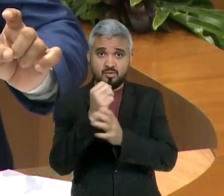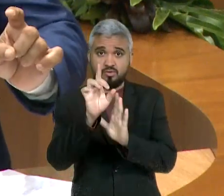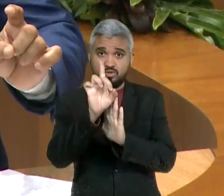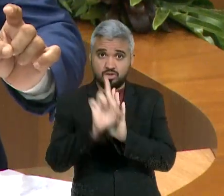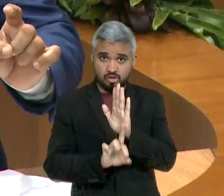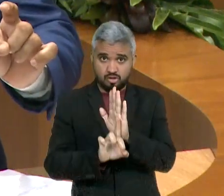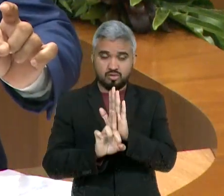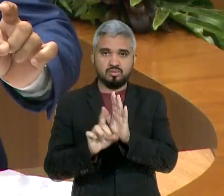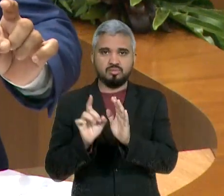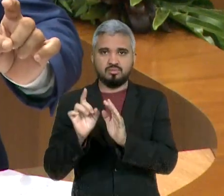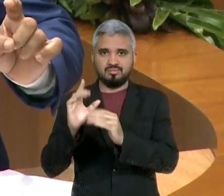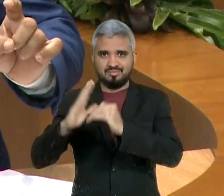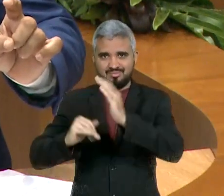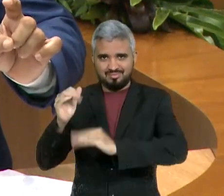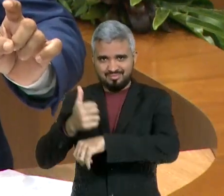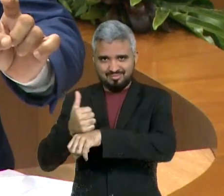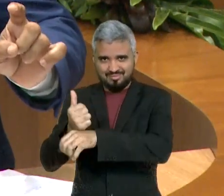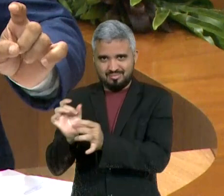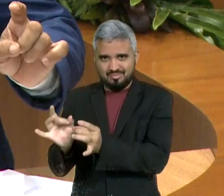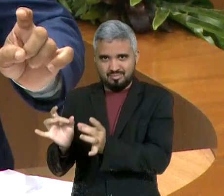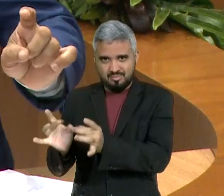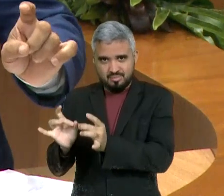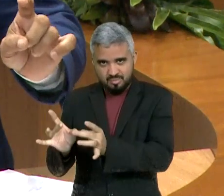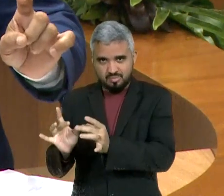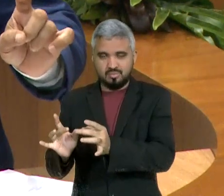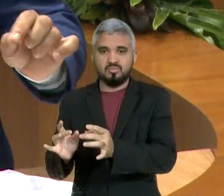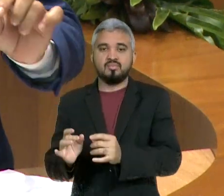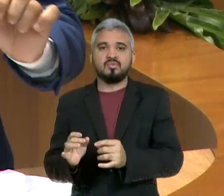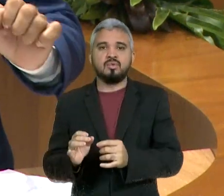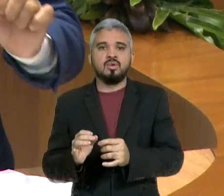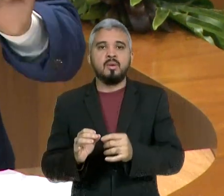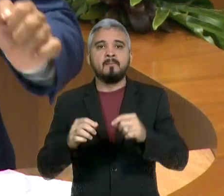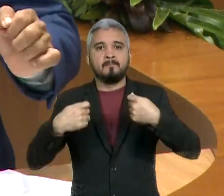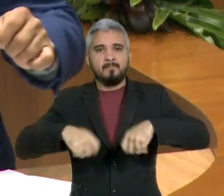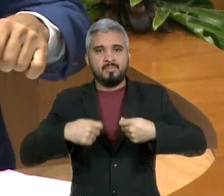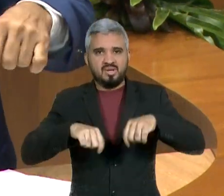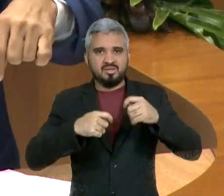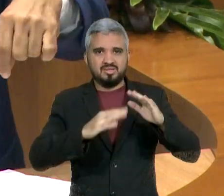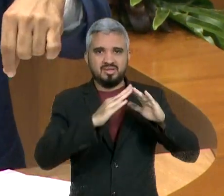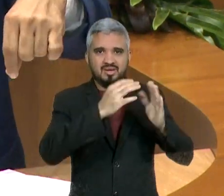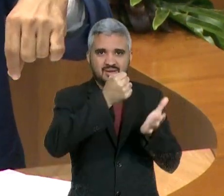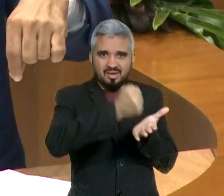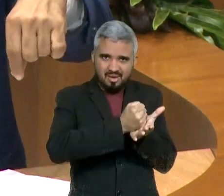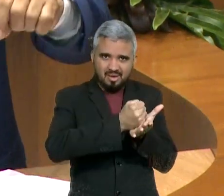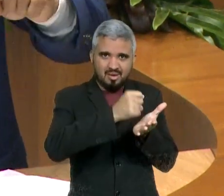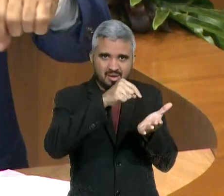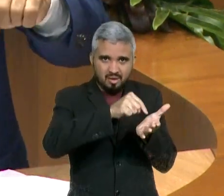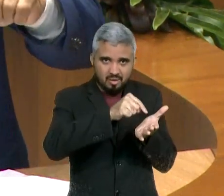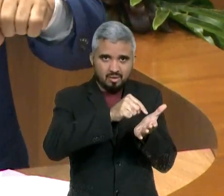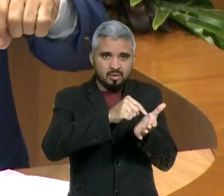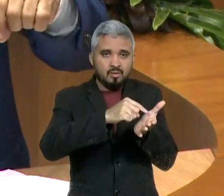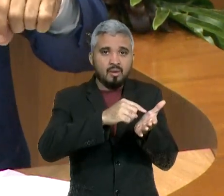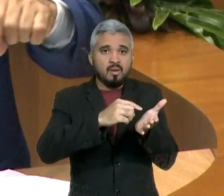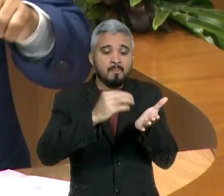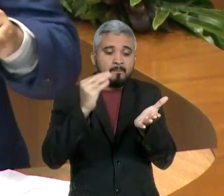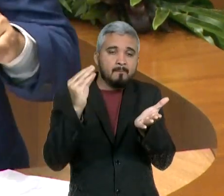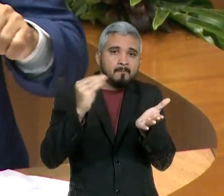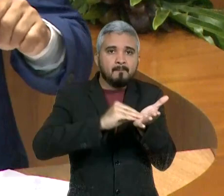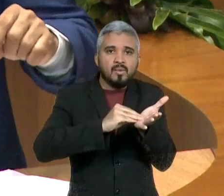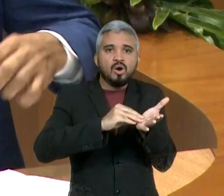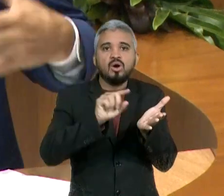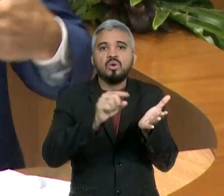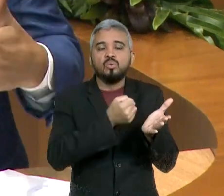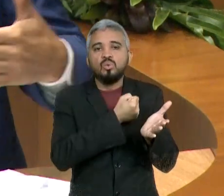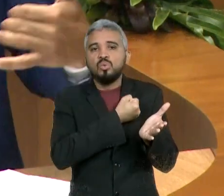informar na lavratura do documento de posse do imóvel o número do CRES do